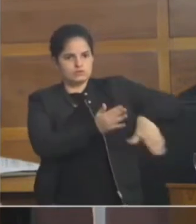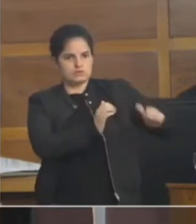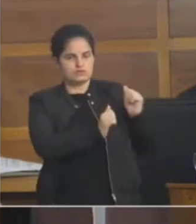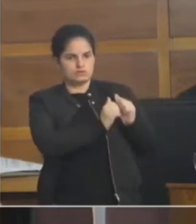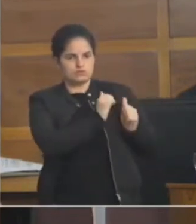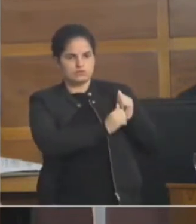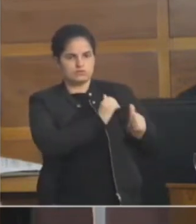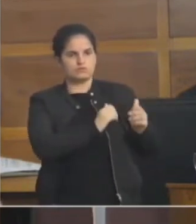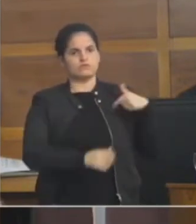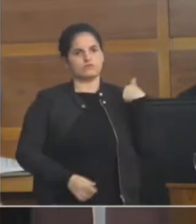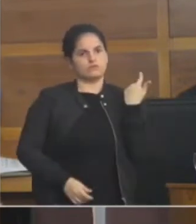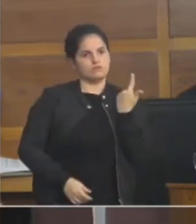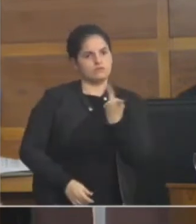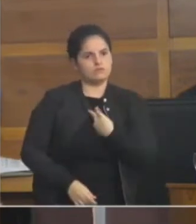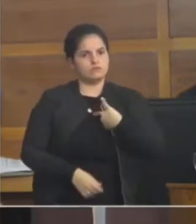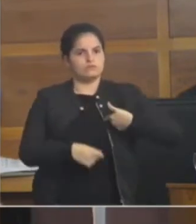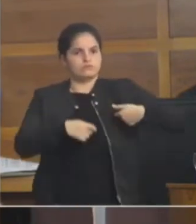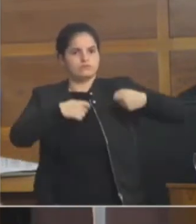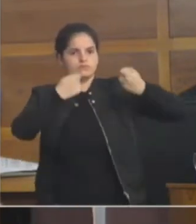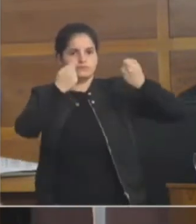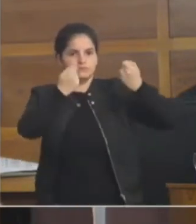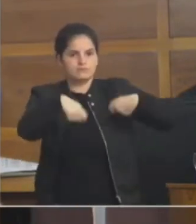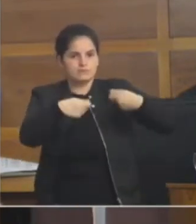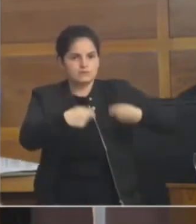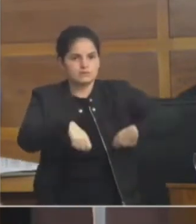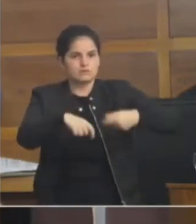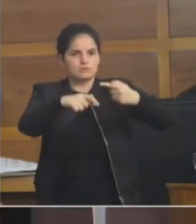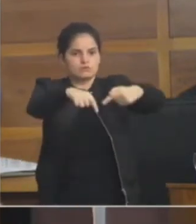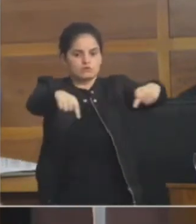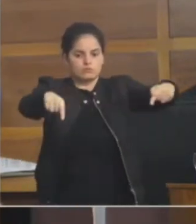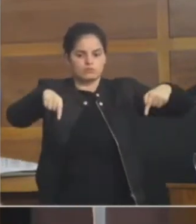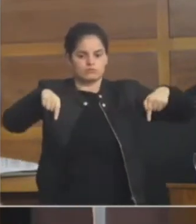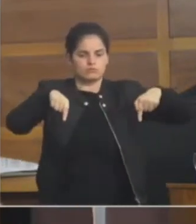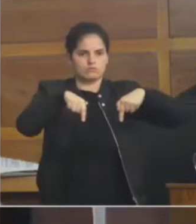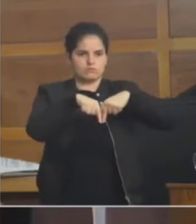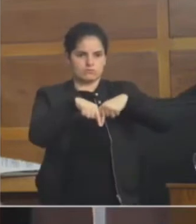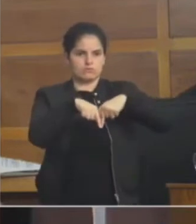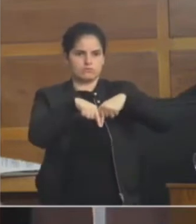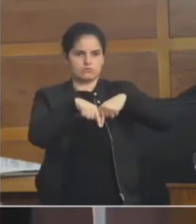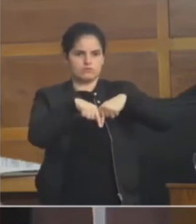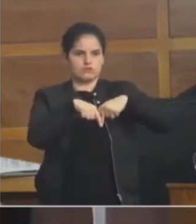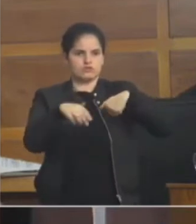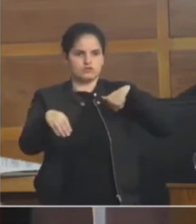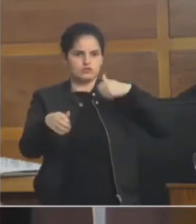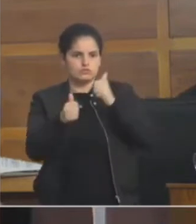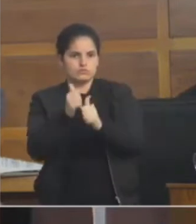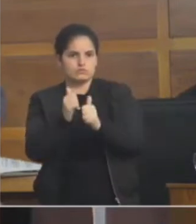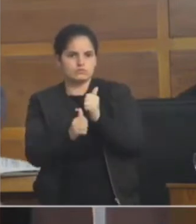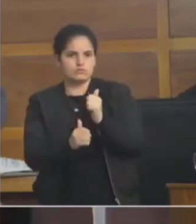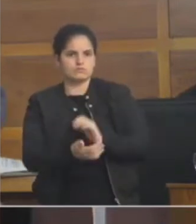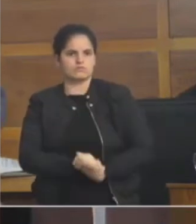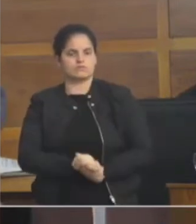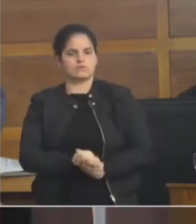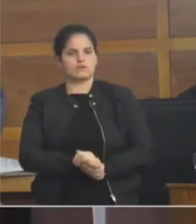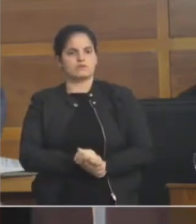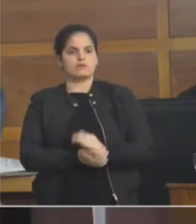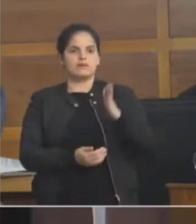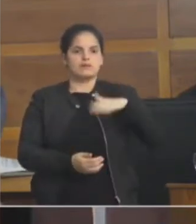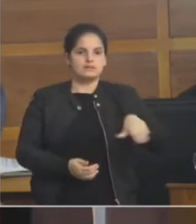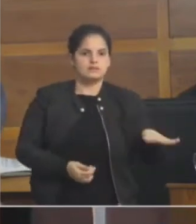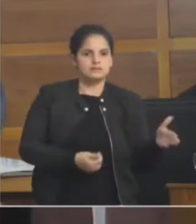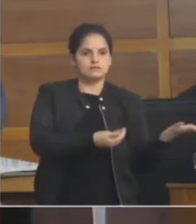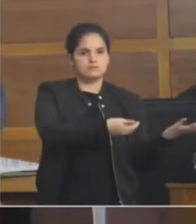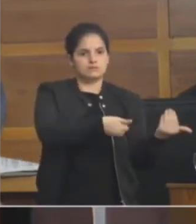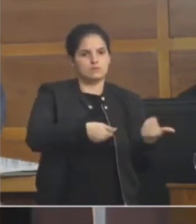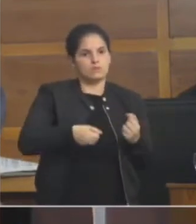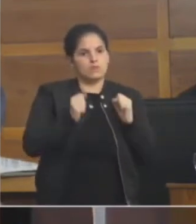nós precisamos de um Ginásio Poliesportivo para que nossas crianças adolescentes